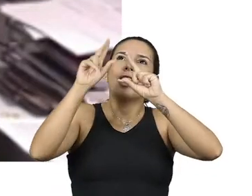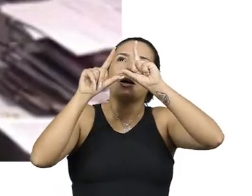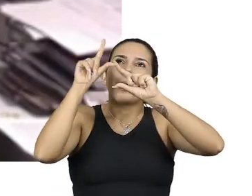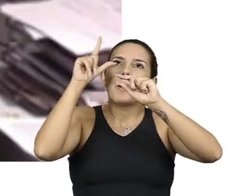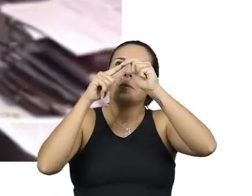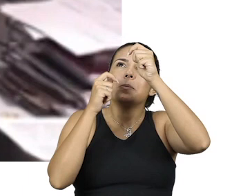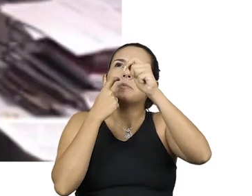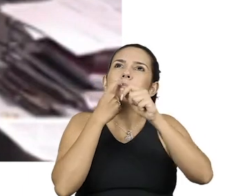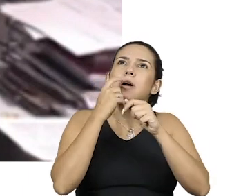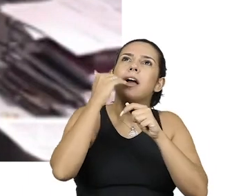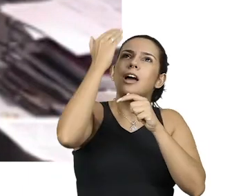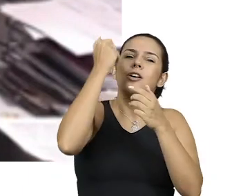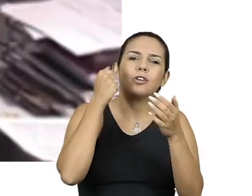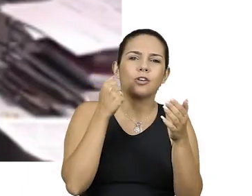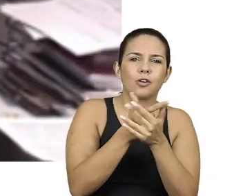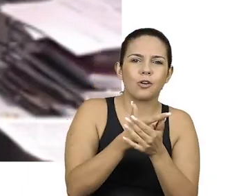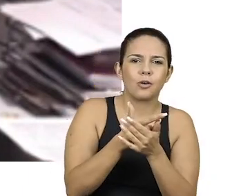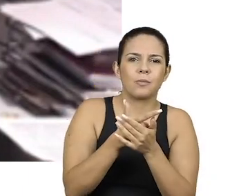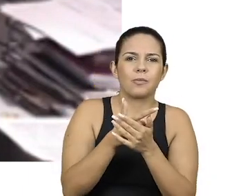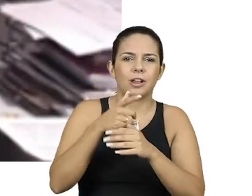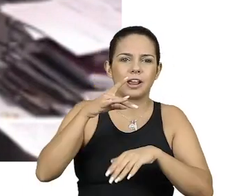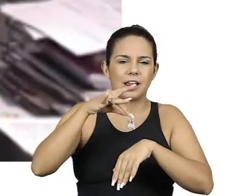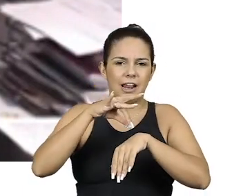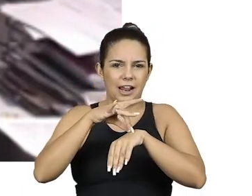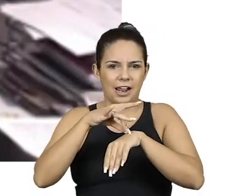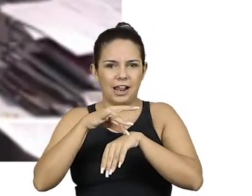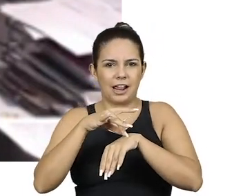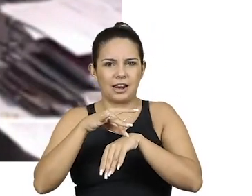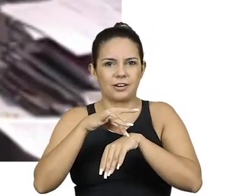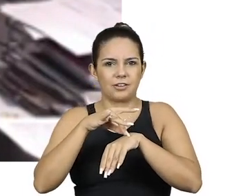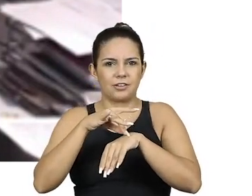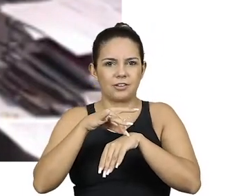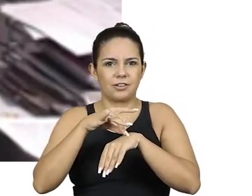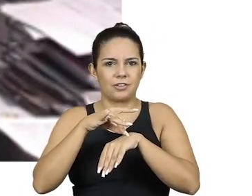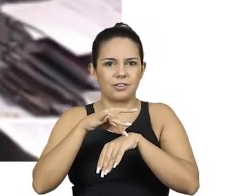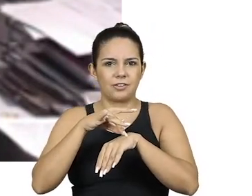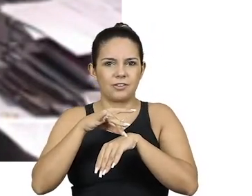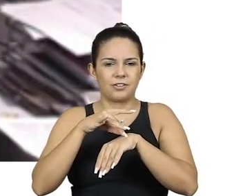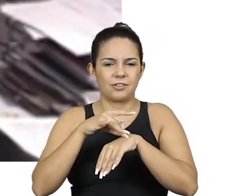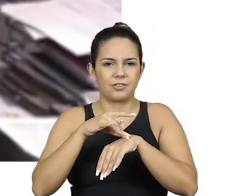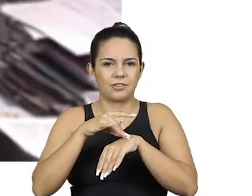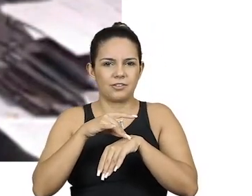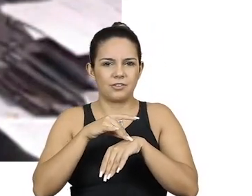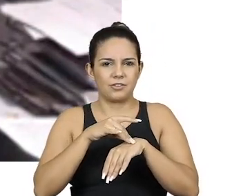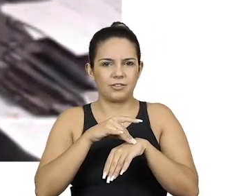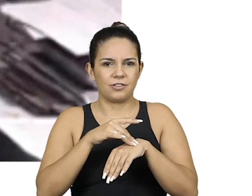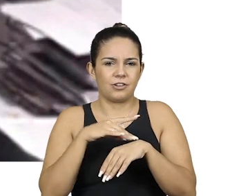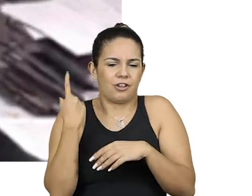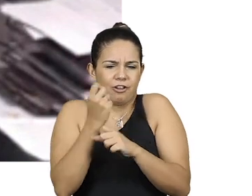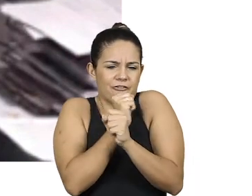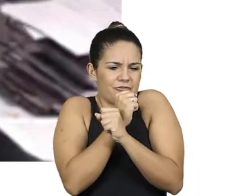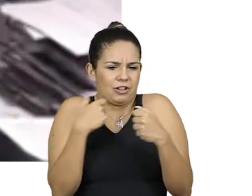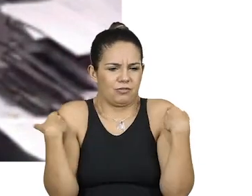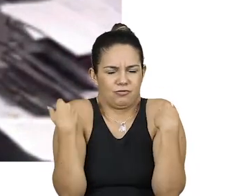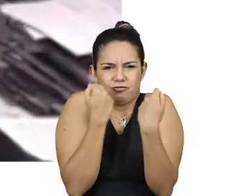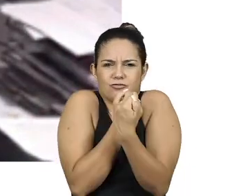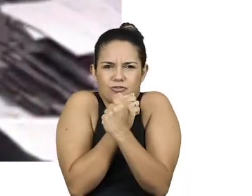estrelas. Compraram casa e cão, vestiram albornoz nas noites